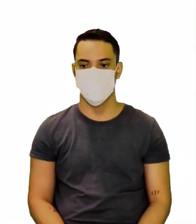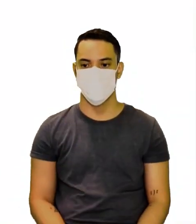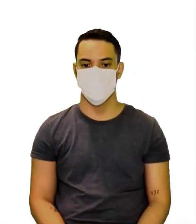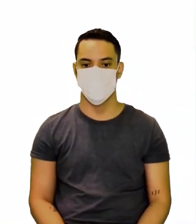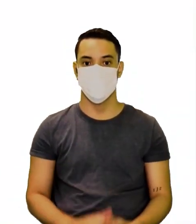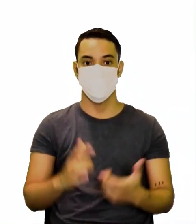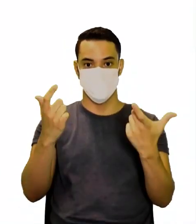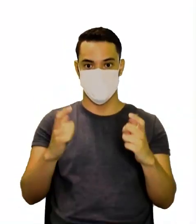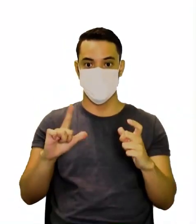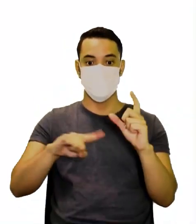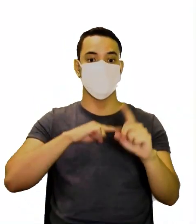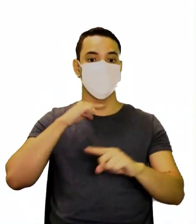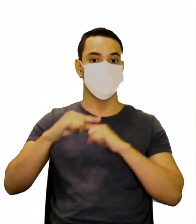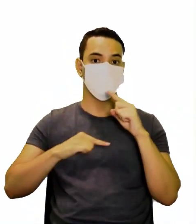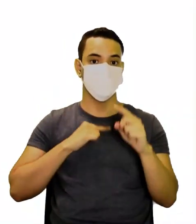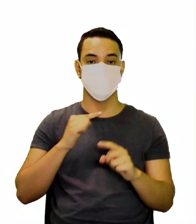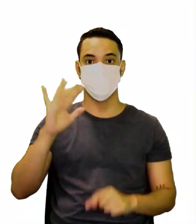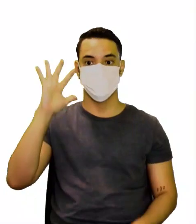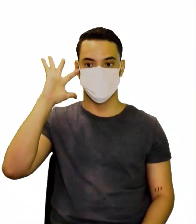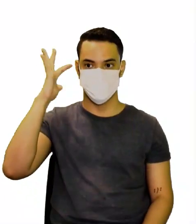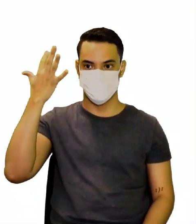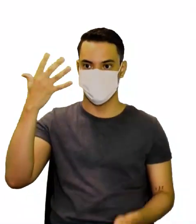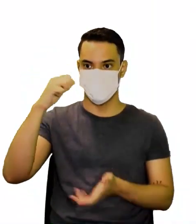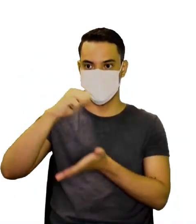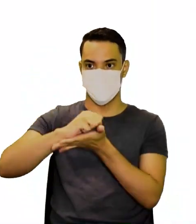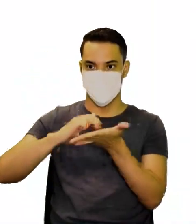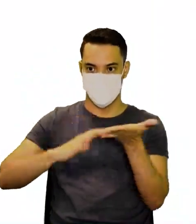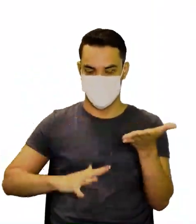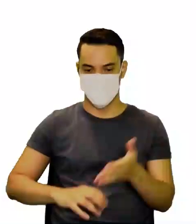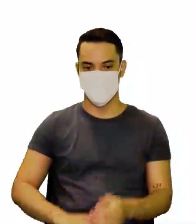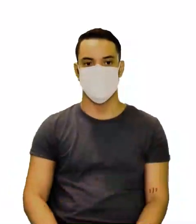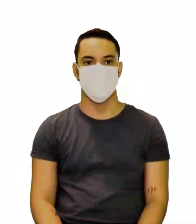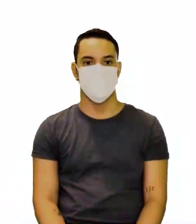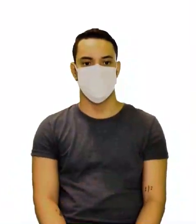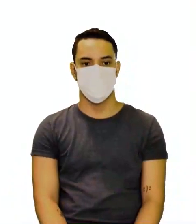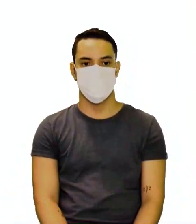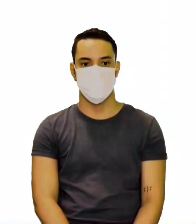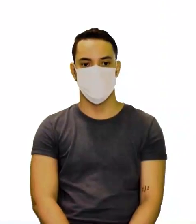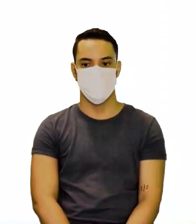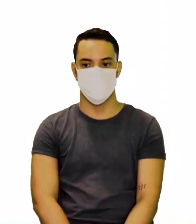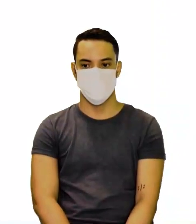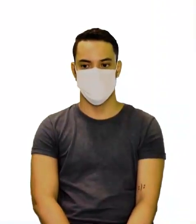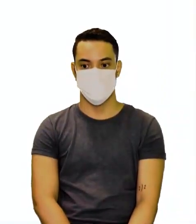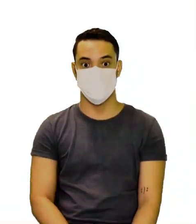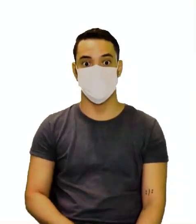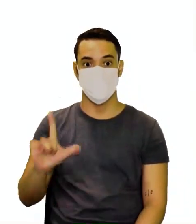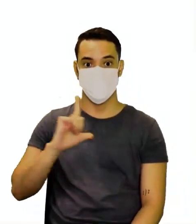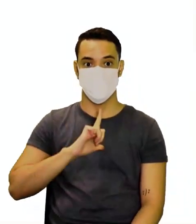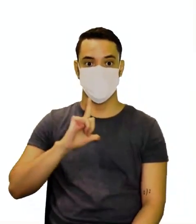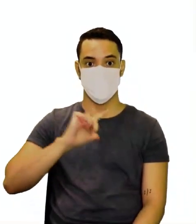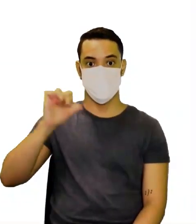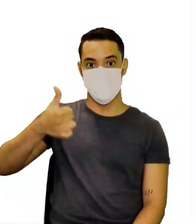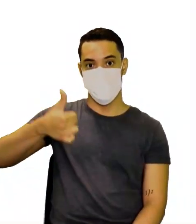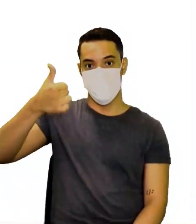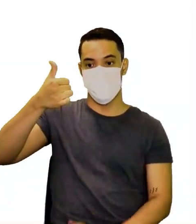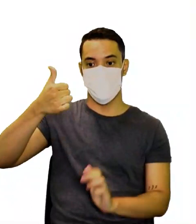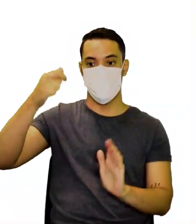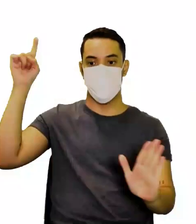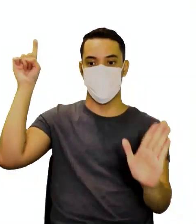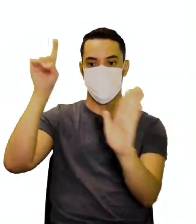Onde a gente tira dúvidas e resolve exercícios. E aqui nós temos nossa primeira